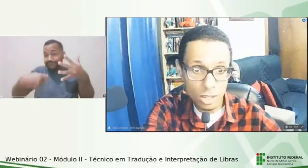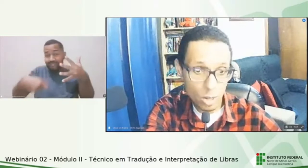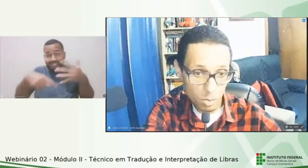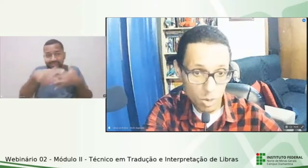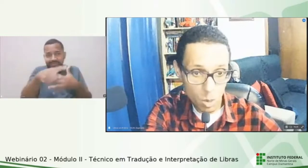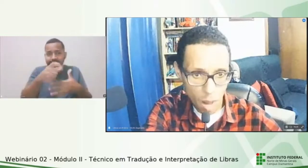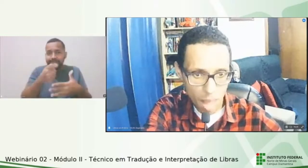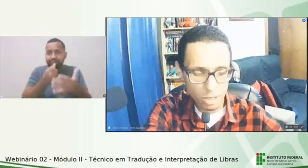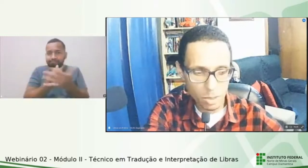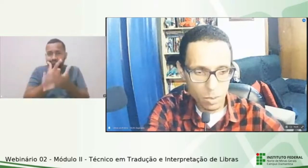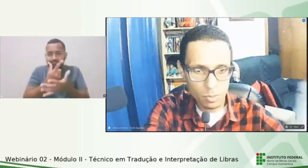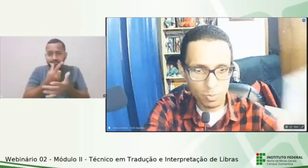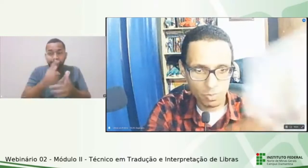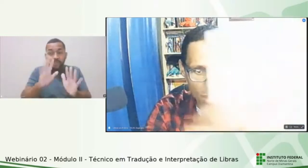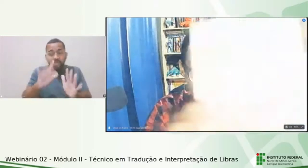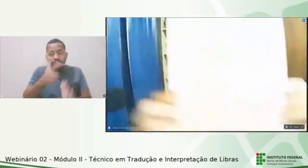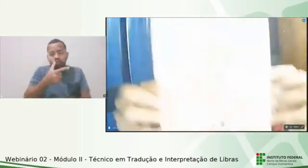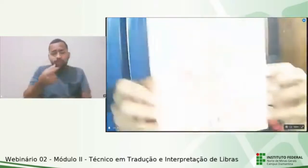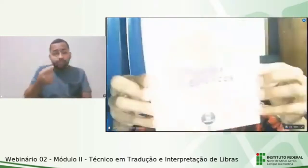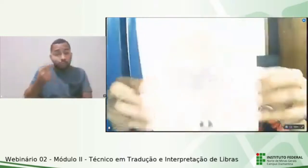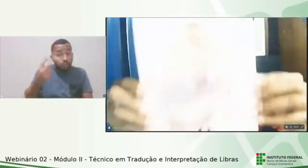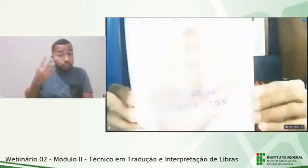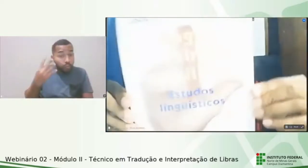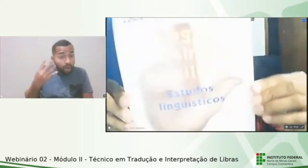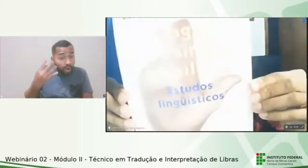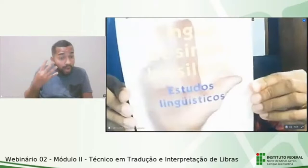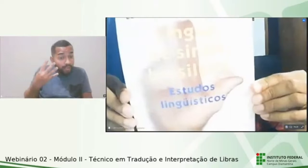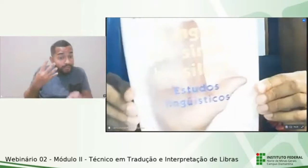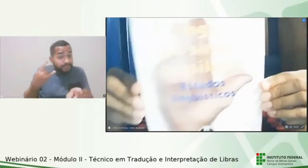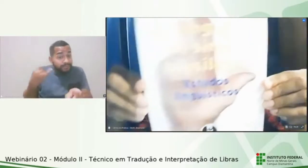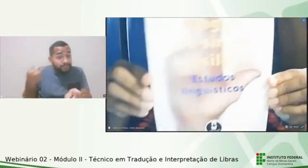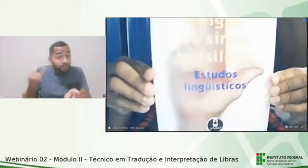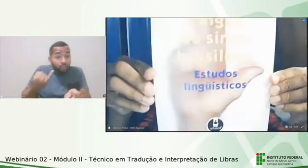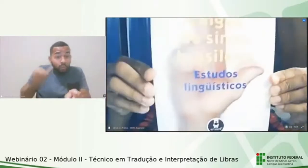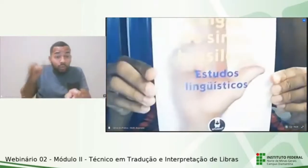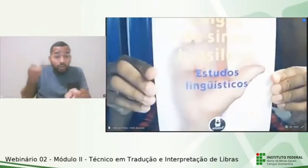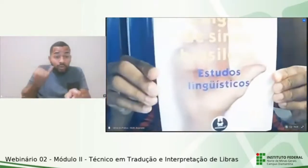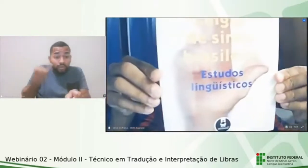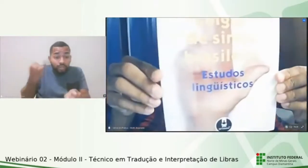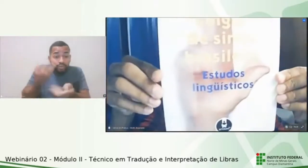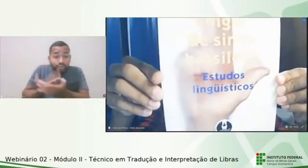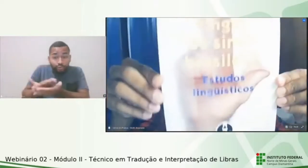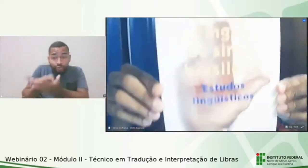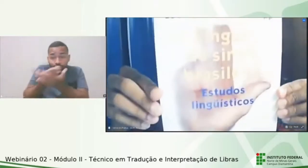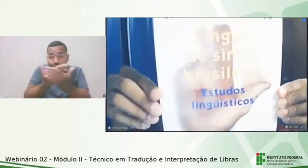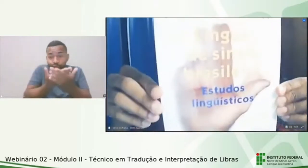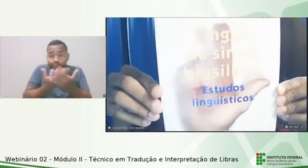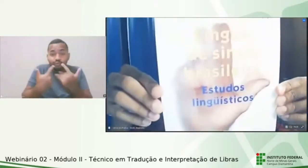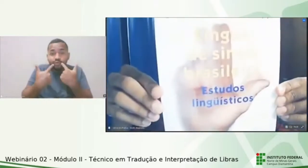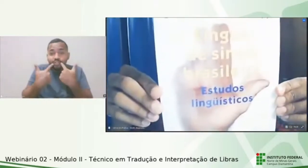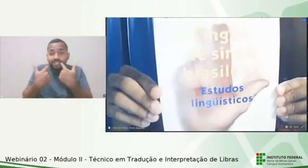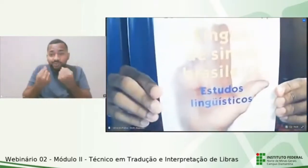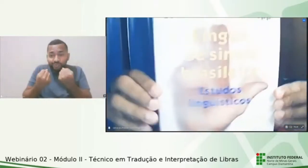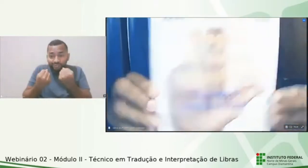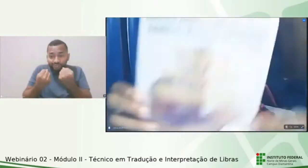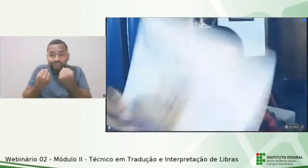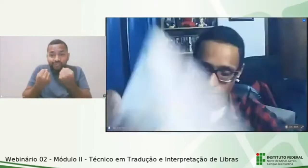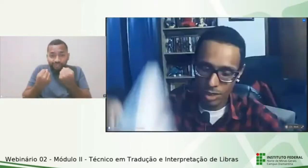seja de 2004, é muito importante. Estudos linguísticos.